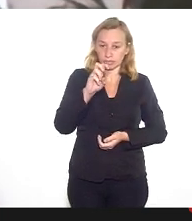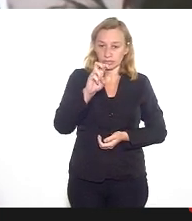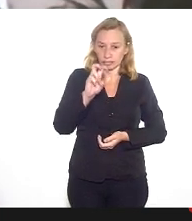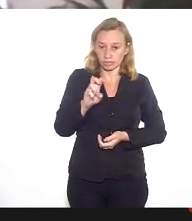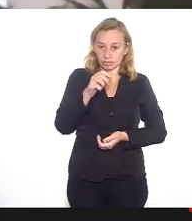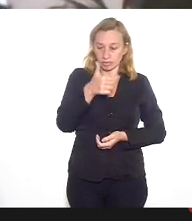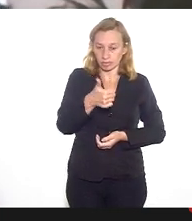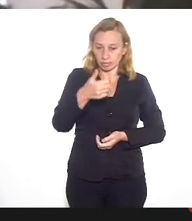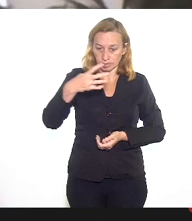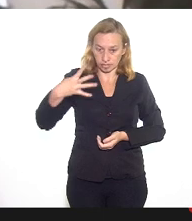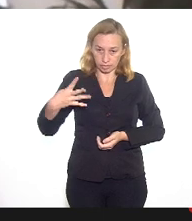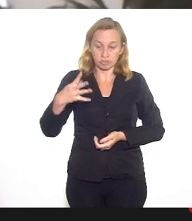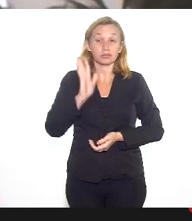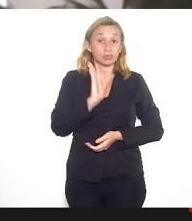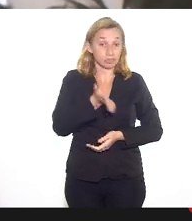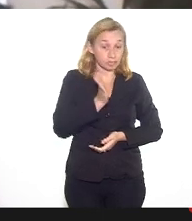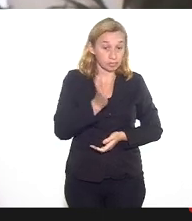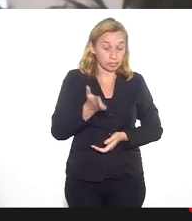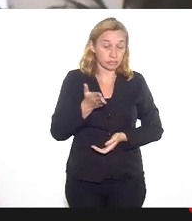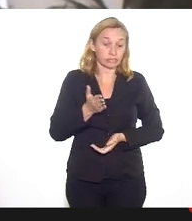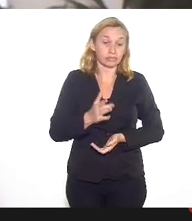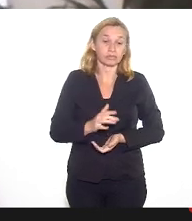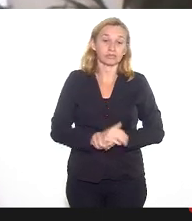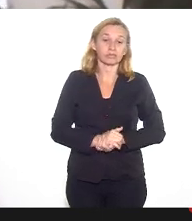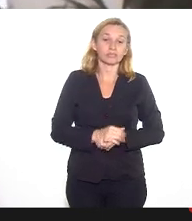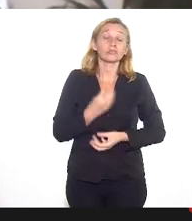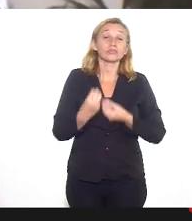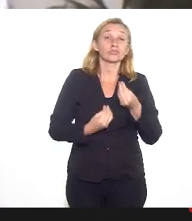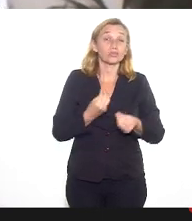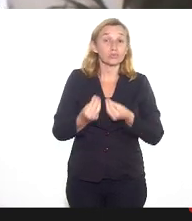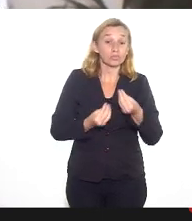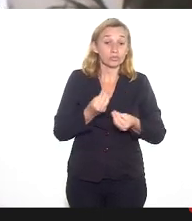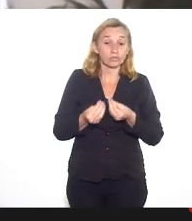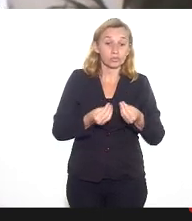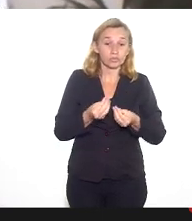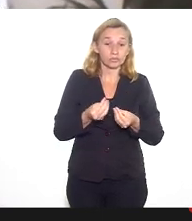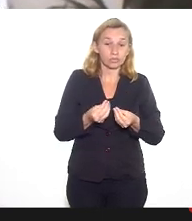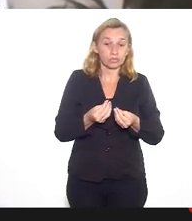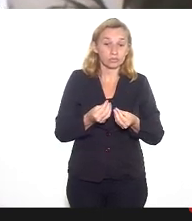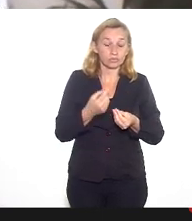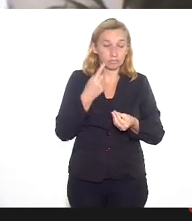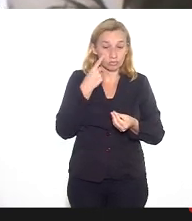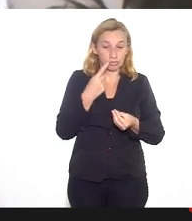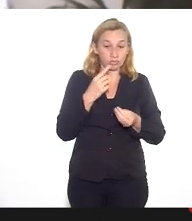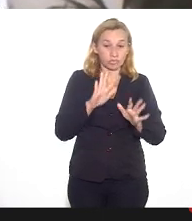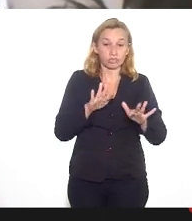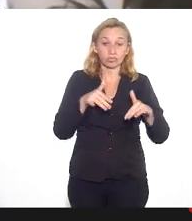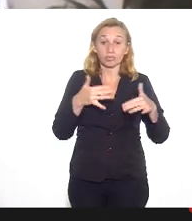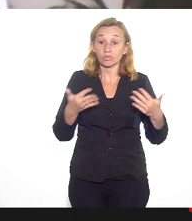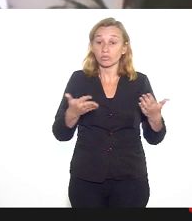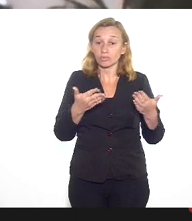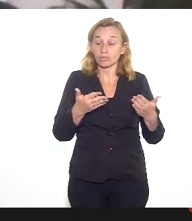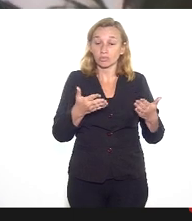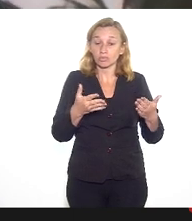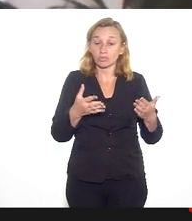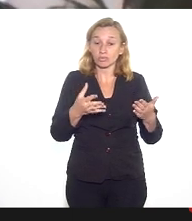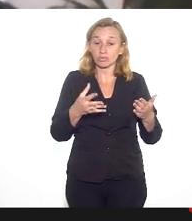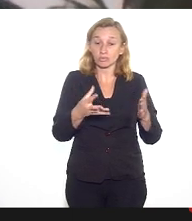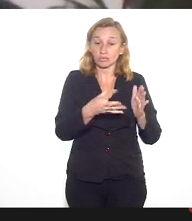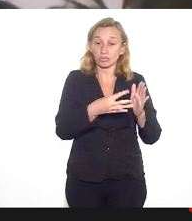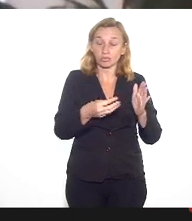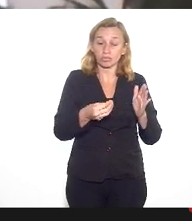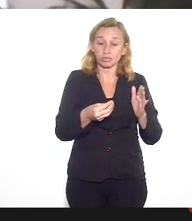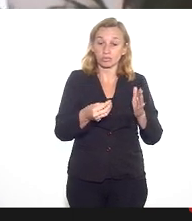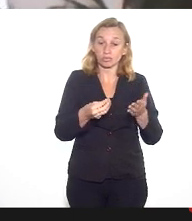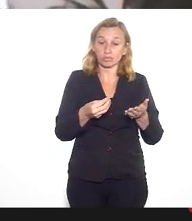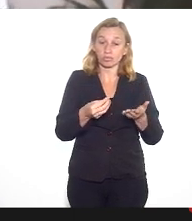Então, já há uma previsibilidade de como vai se dar a depreciação, em quais moldes a depreciação será